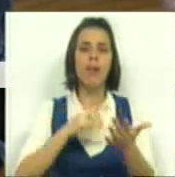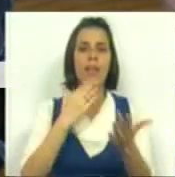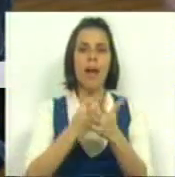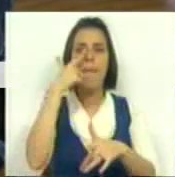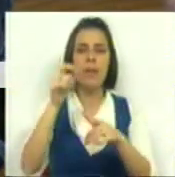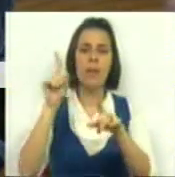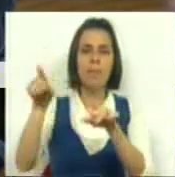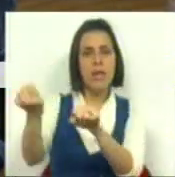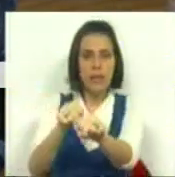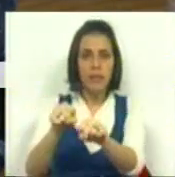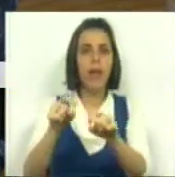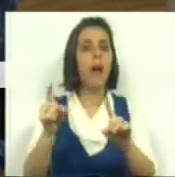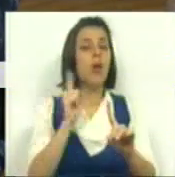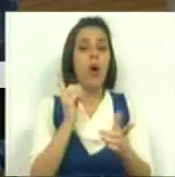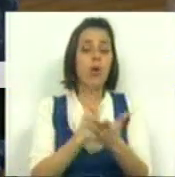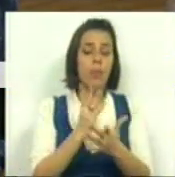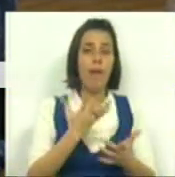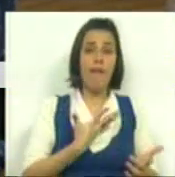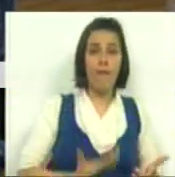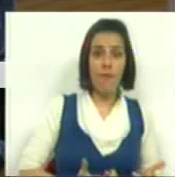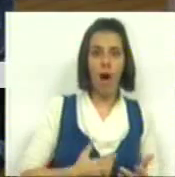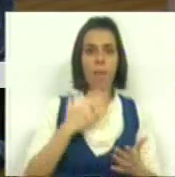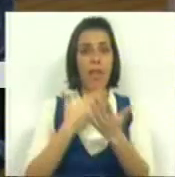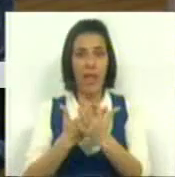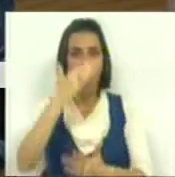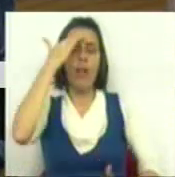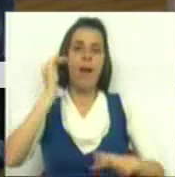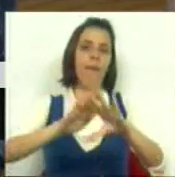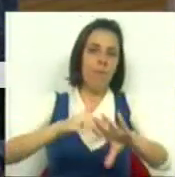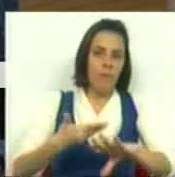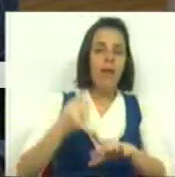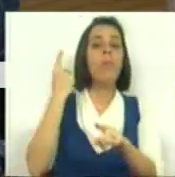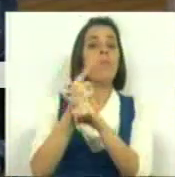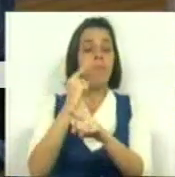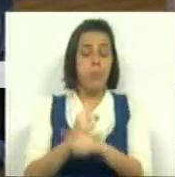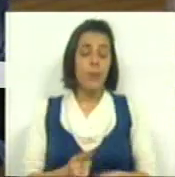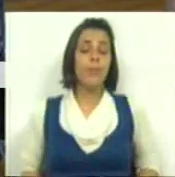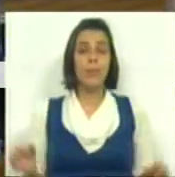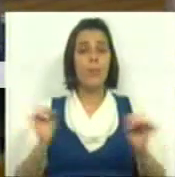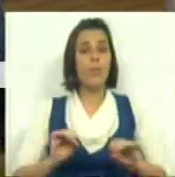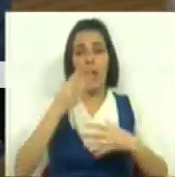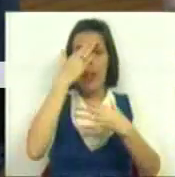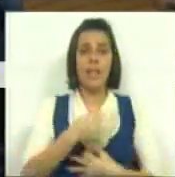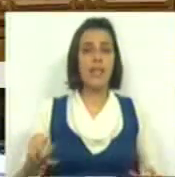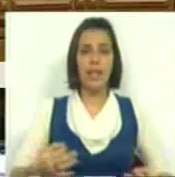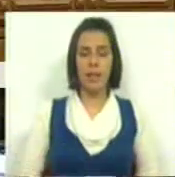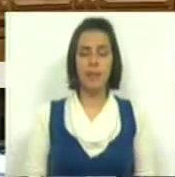querem vergar as pessoas, não só pela fome e pelas dificuldades, como também pela falta de dignidade.